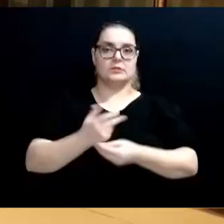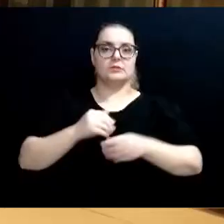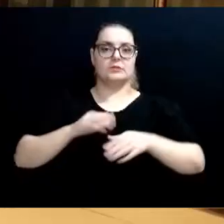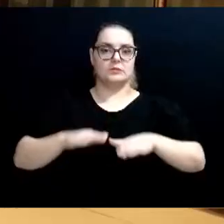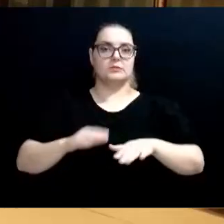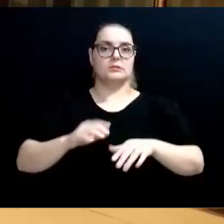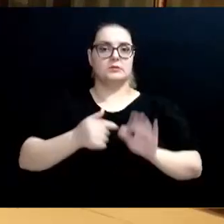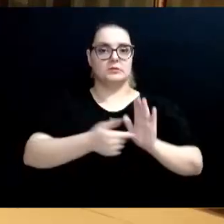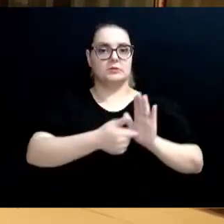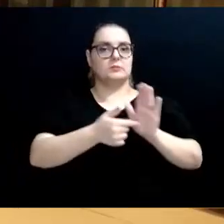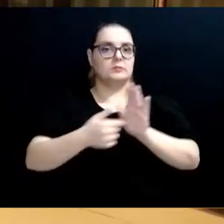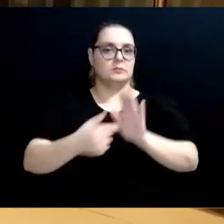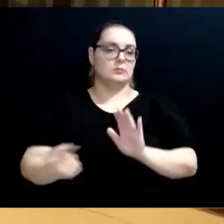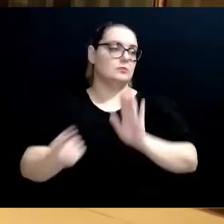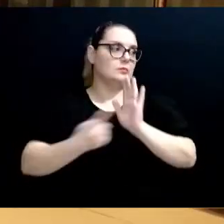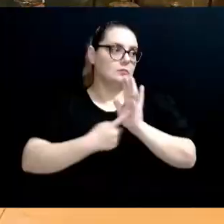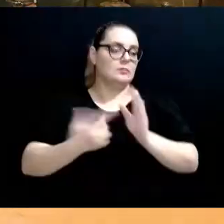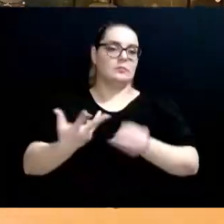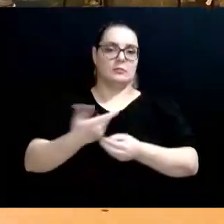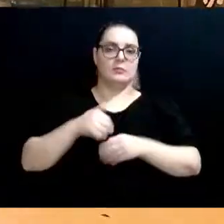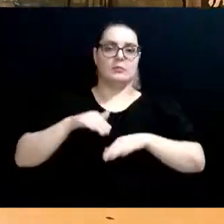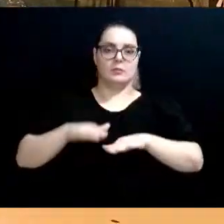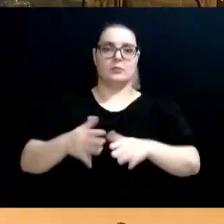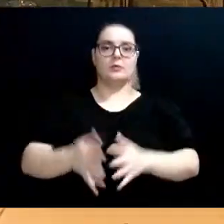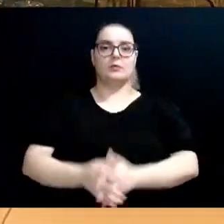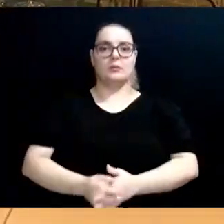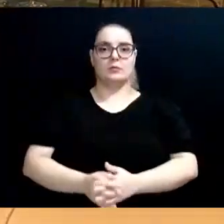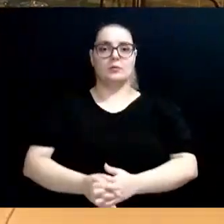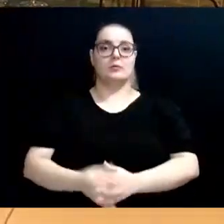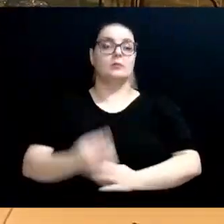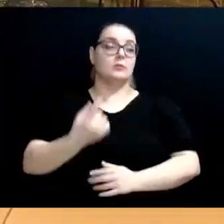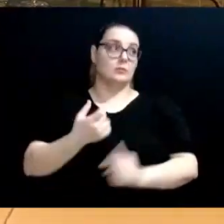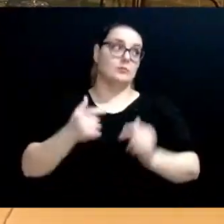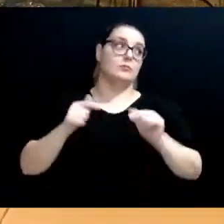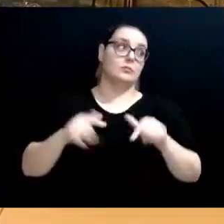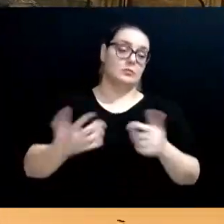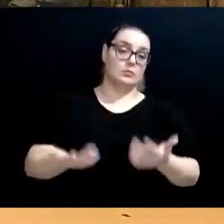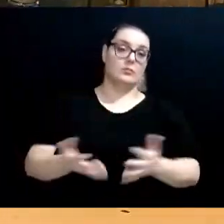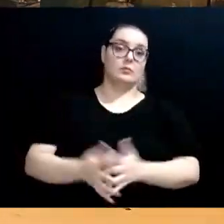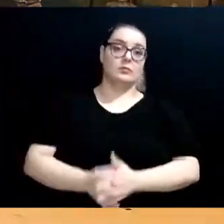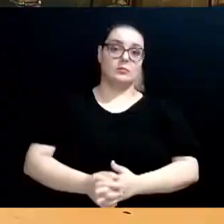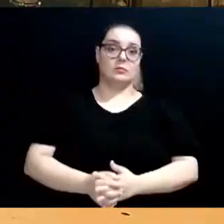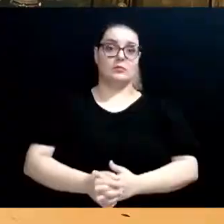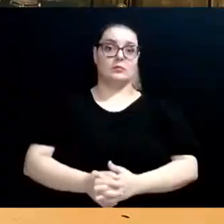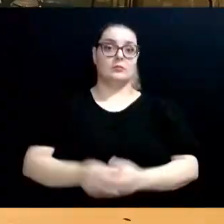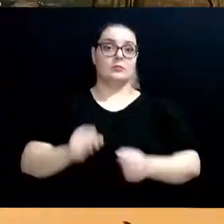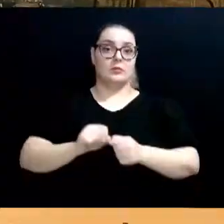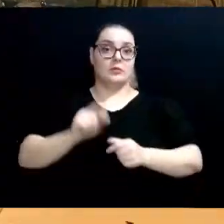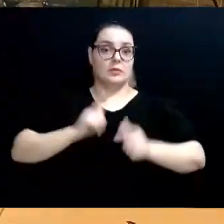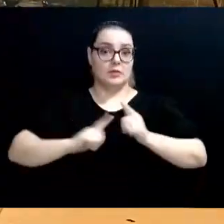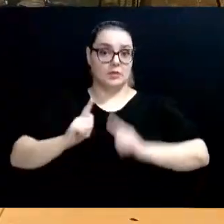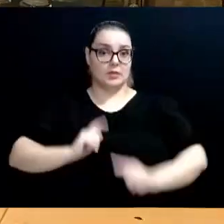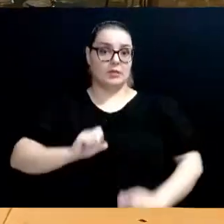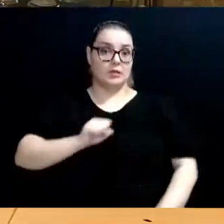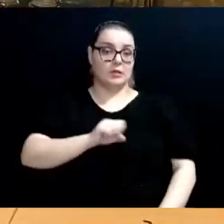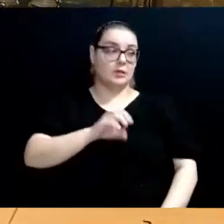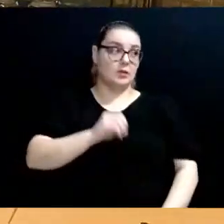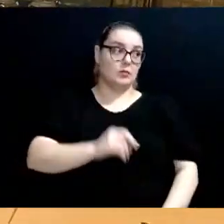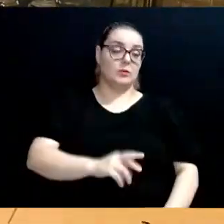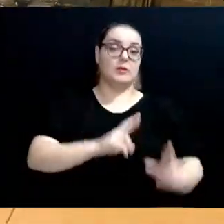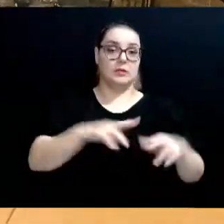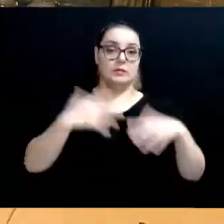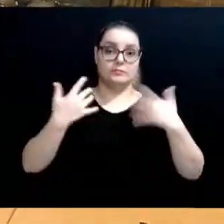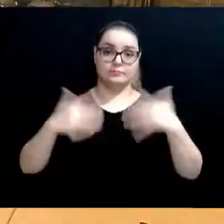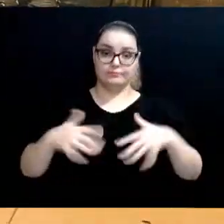dividir, separar a moda, a gente chegou a ter mais de 80 artesãos, expositores, marcas autorais e artesanais,